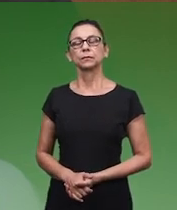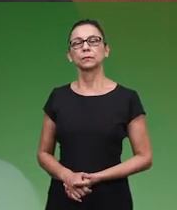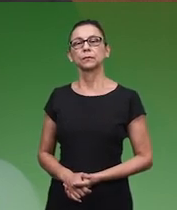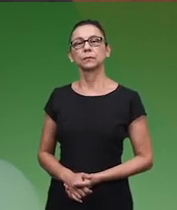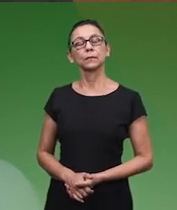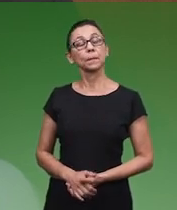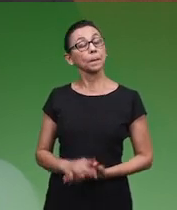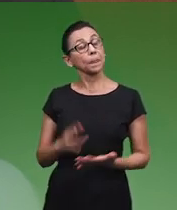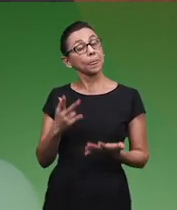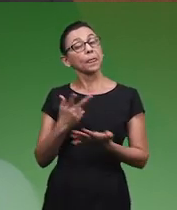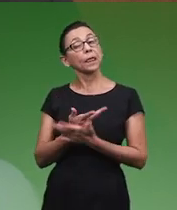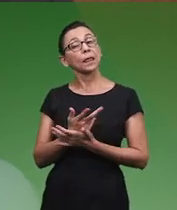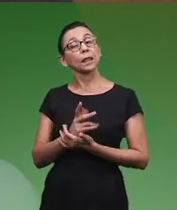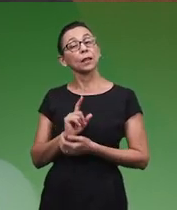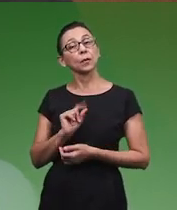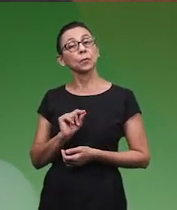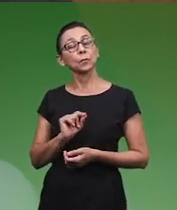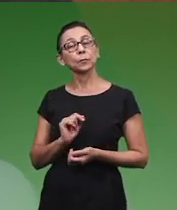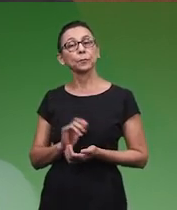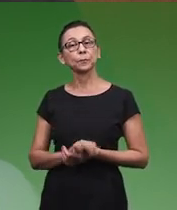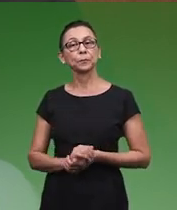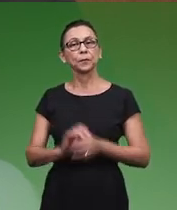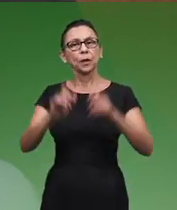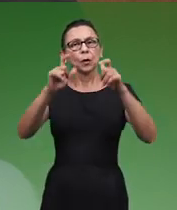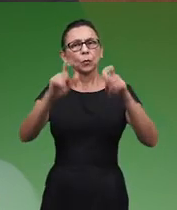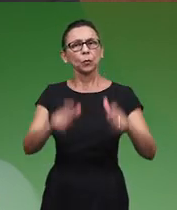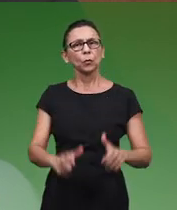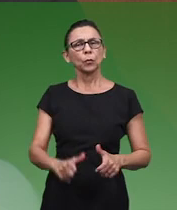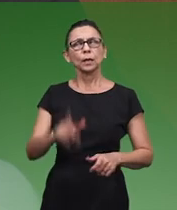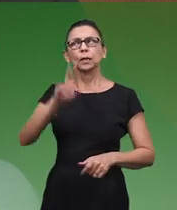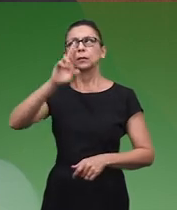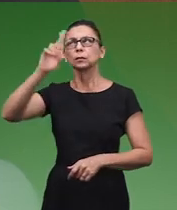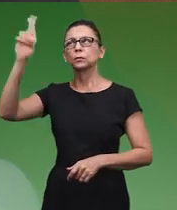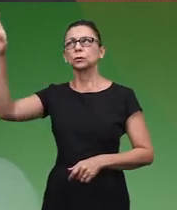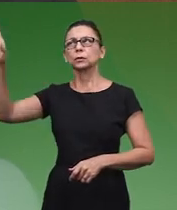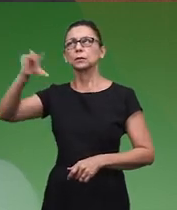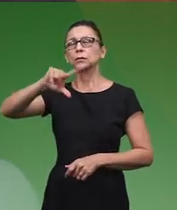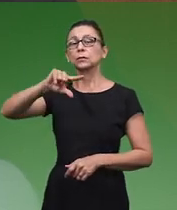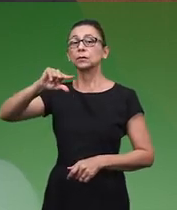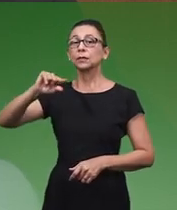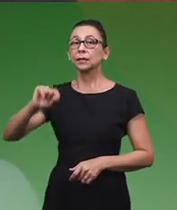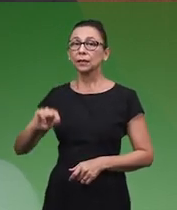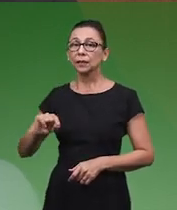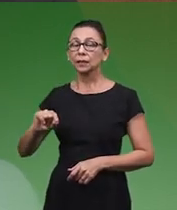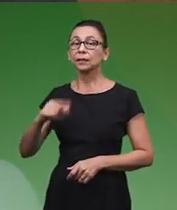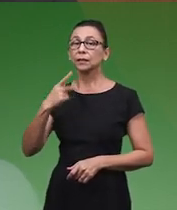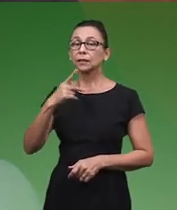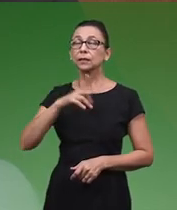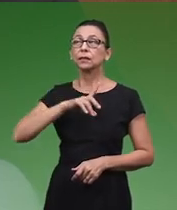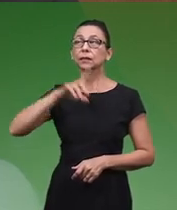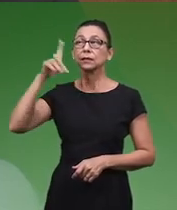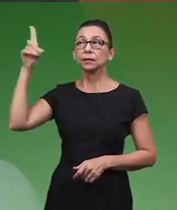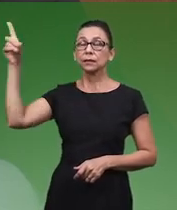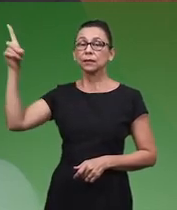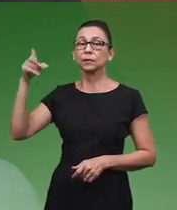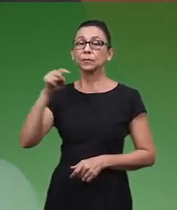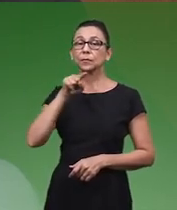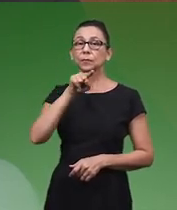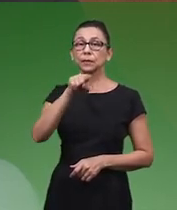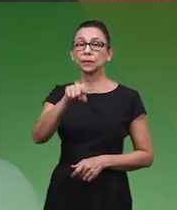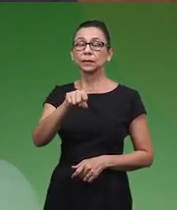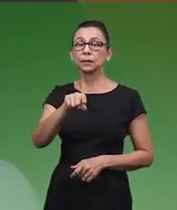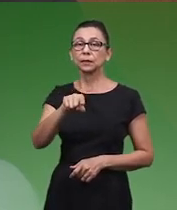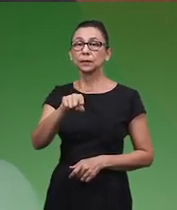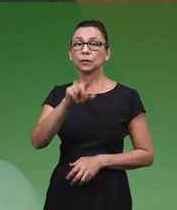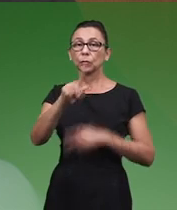Então haverá um lugar que escolherá o Senhor, vosso Deus, para ali fazer